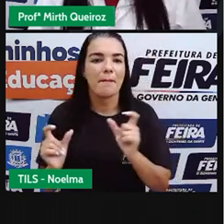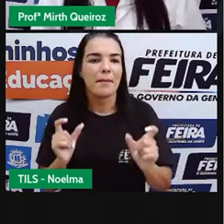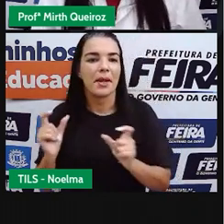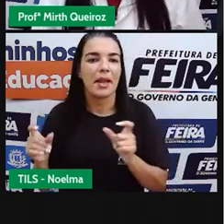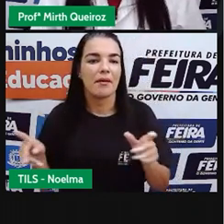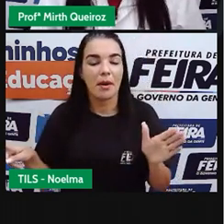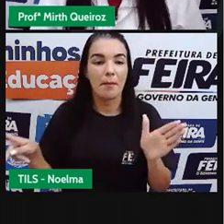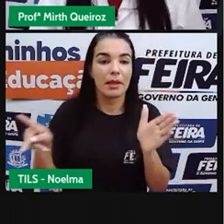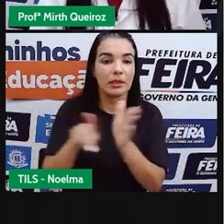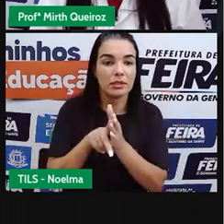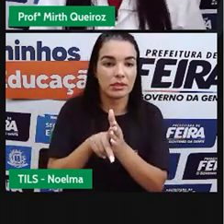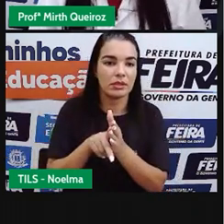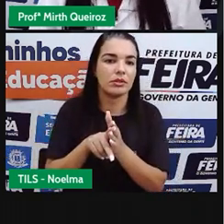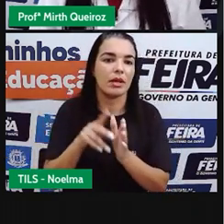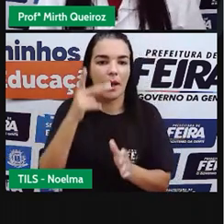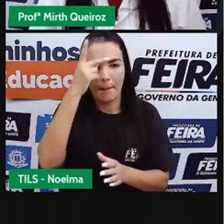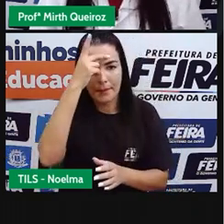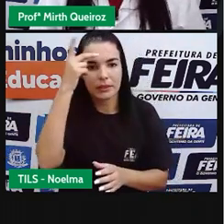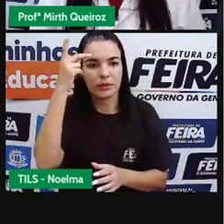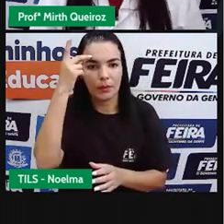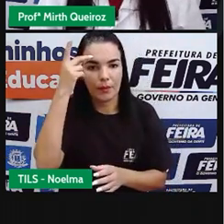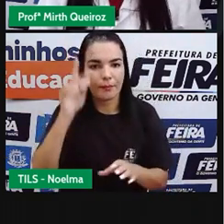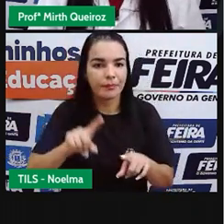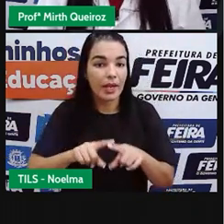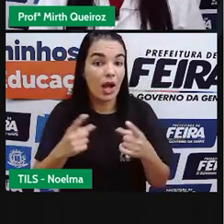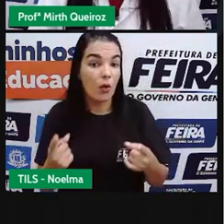qual ela foi dita. E já